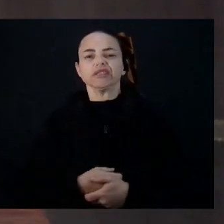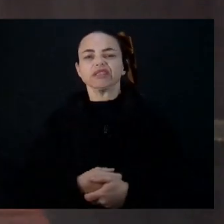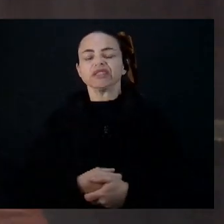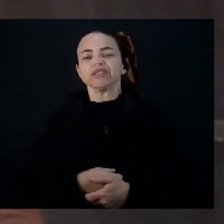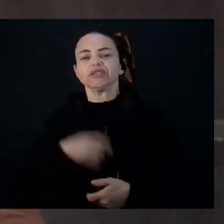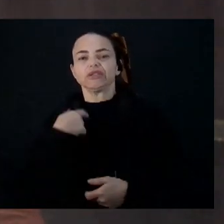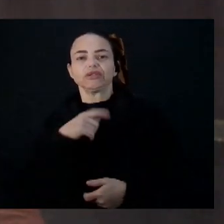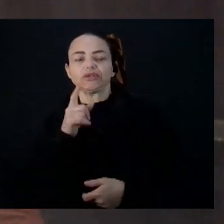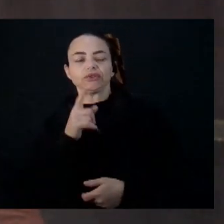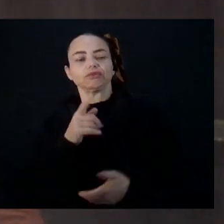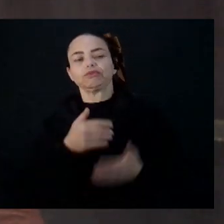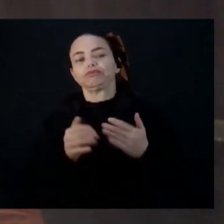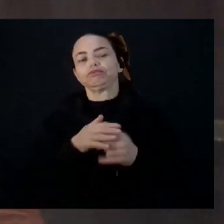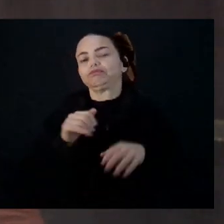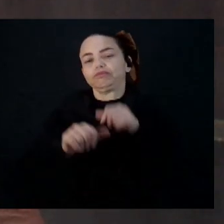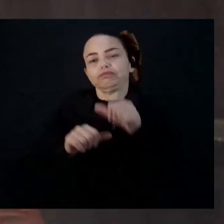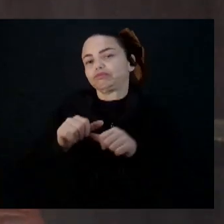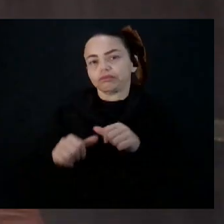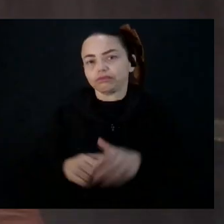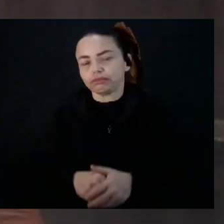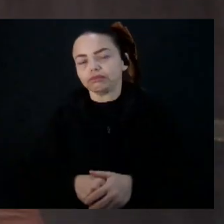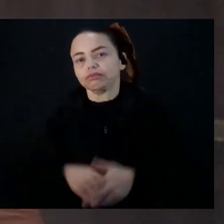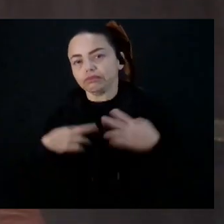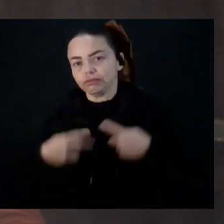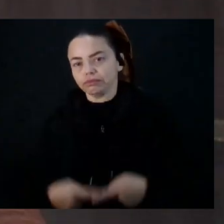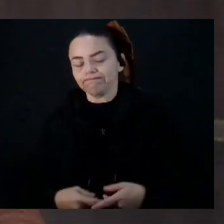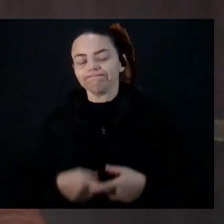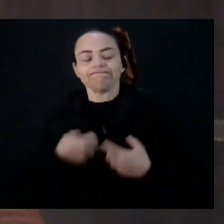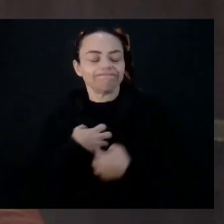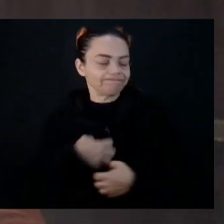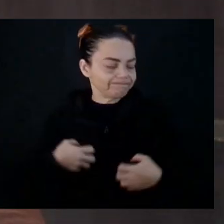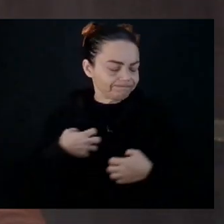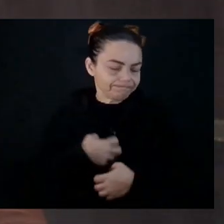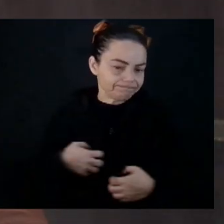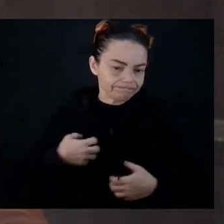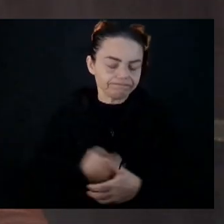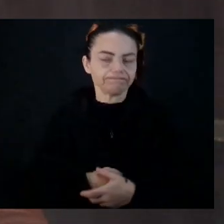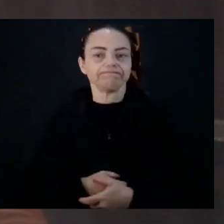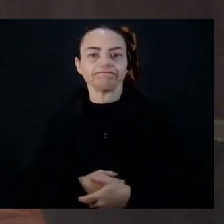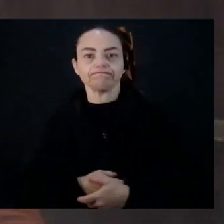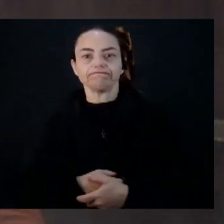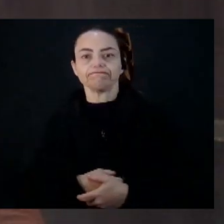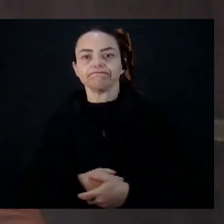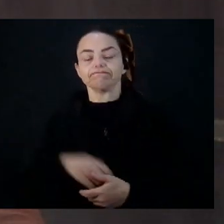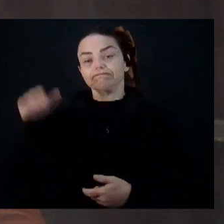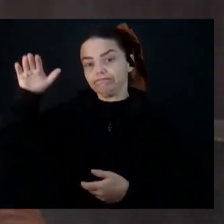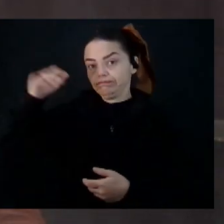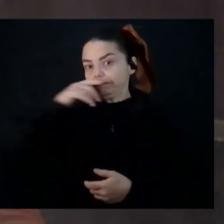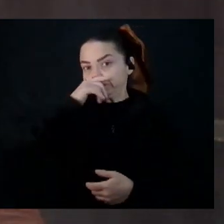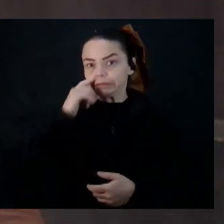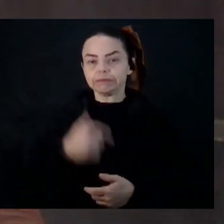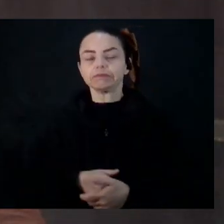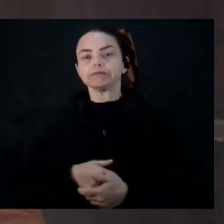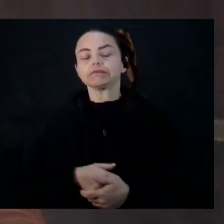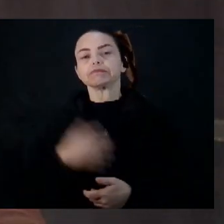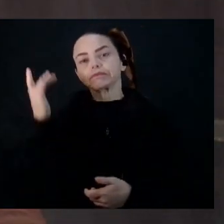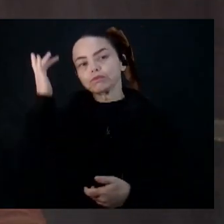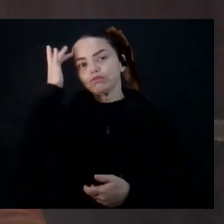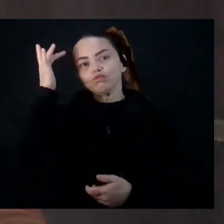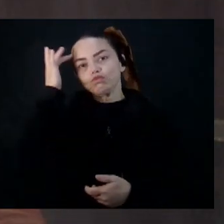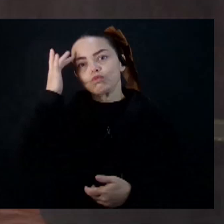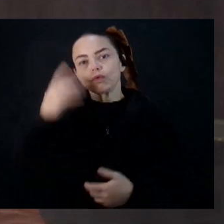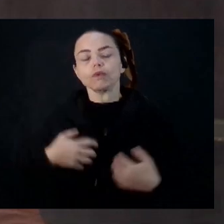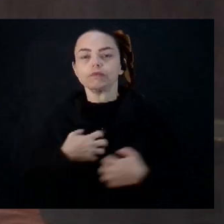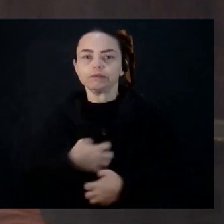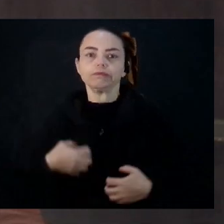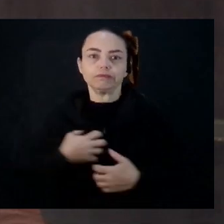Qualquer mudança, o ser humano, ele vai ficar incomodado. Quando a gente é adulto, a gente tem um pouco mais de maturidade para lidar com esse incômodo. A gente não